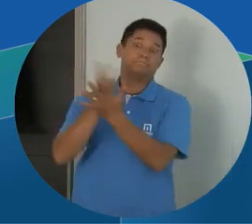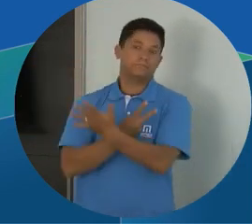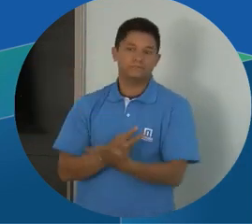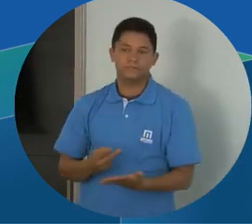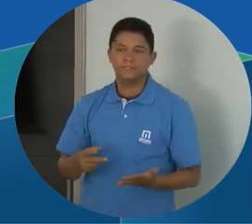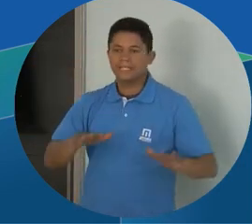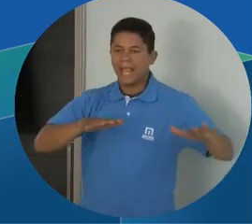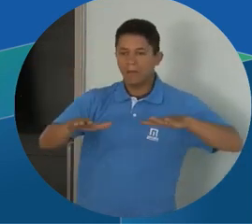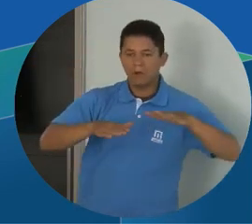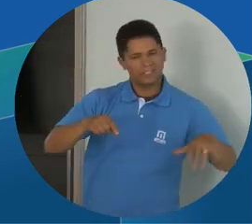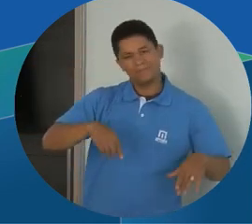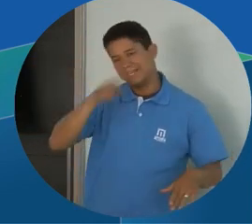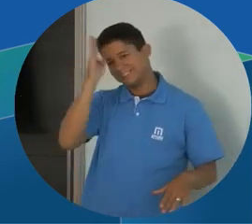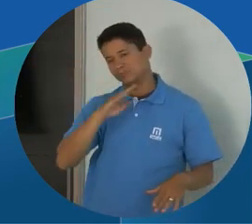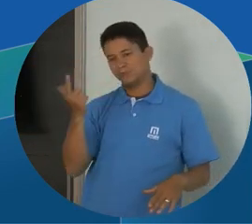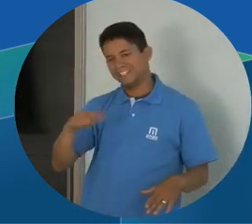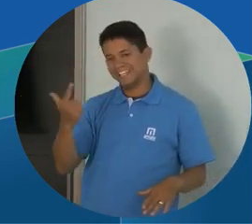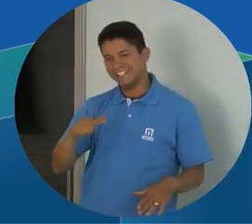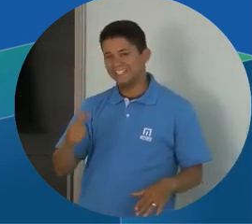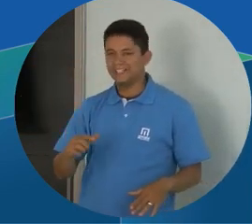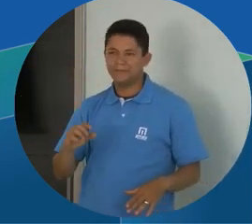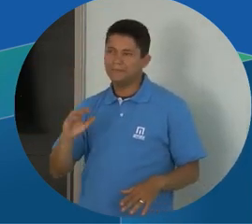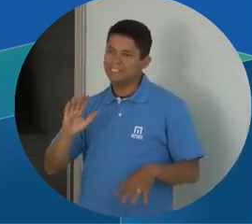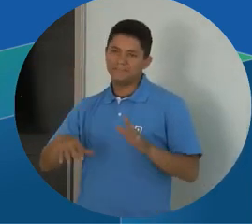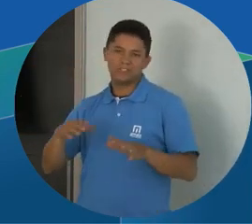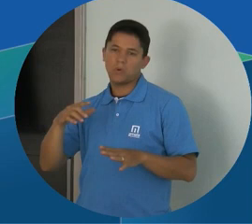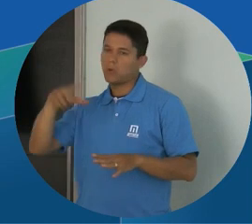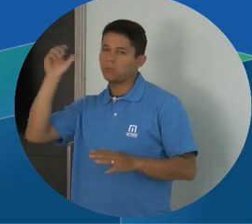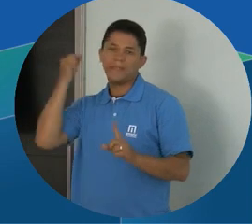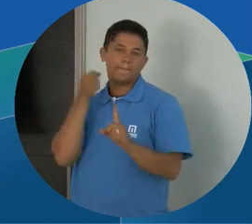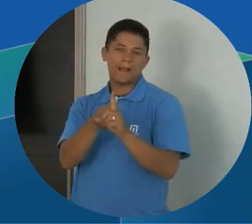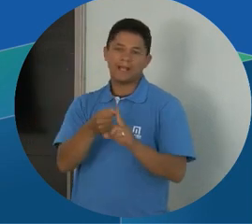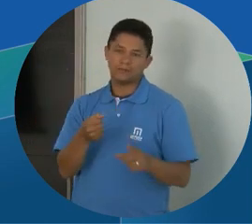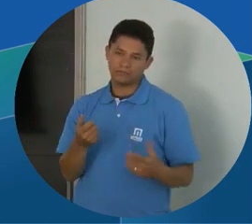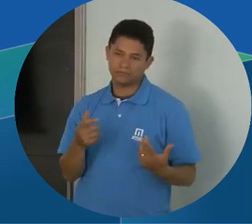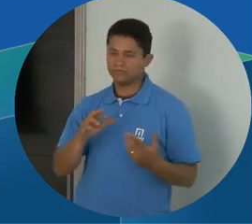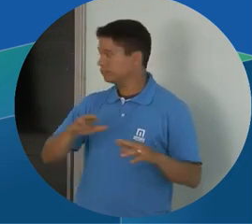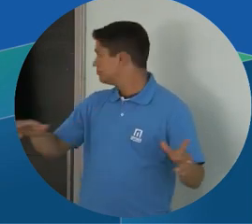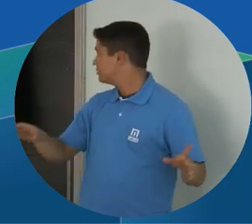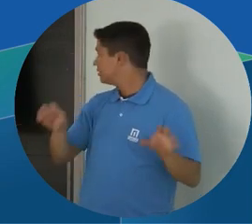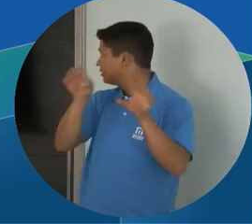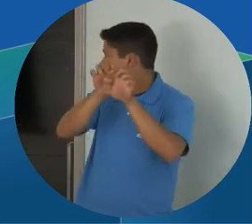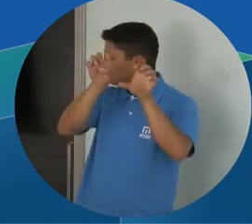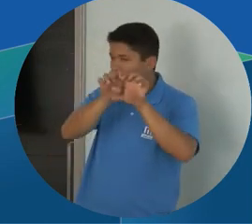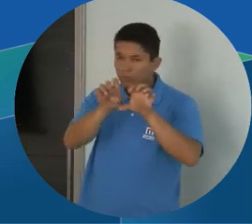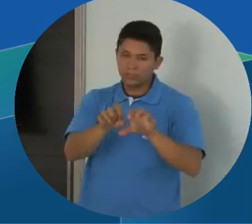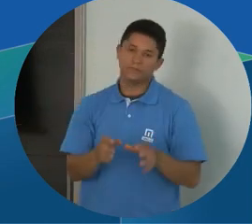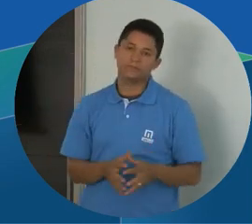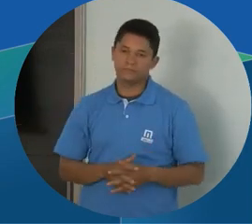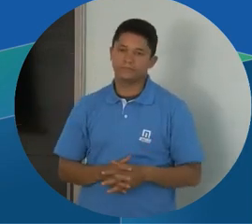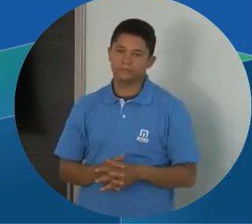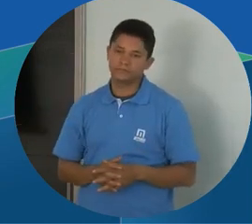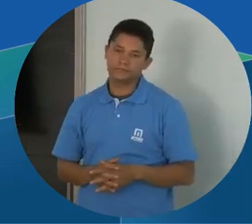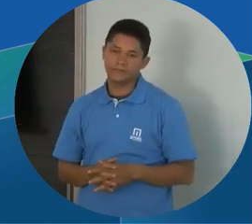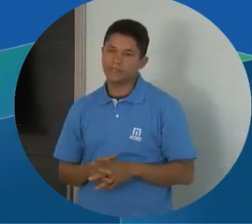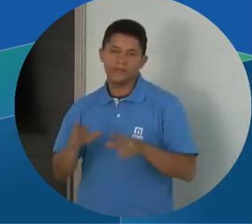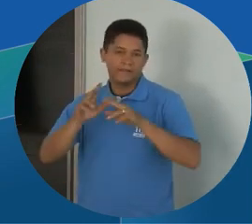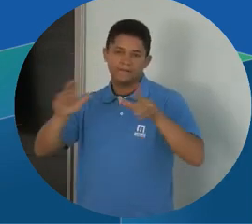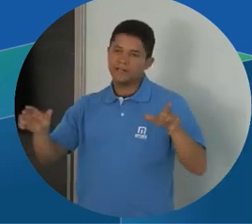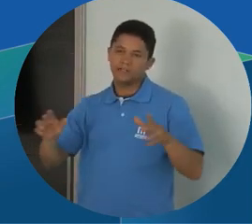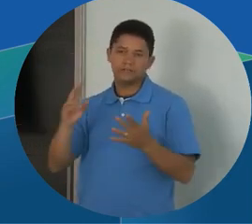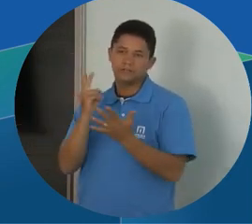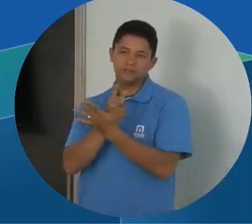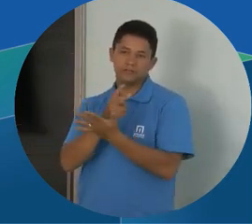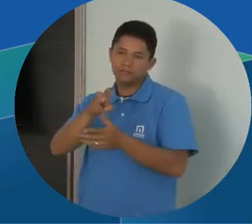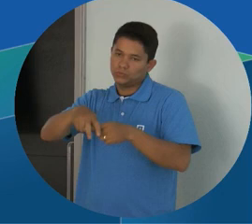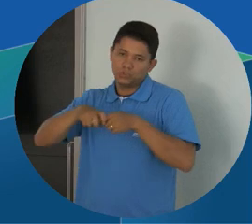né? Terremoto, ou algum impacto, né? Grande impacto que ocorre na estrutura, por diversos